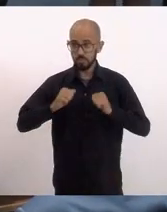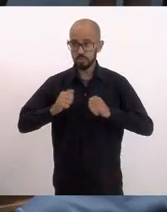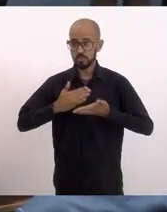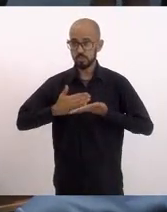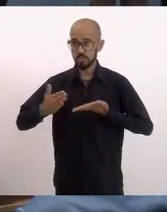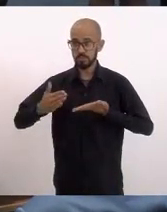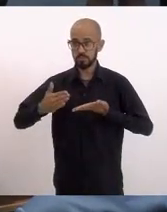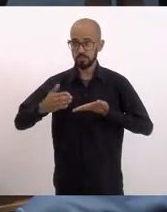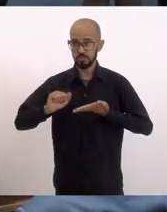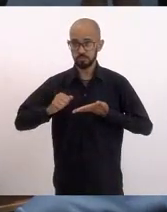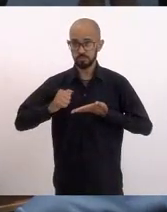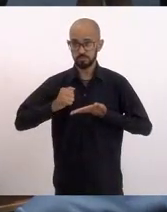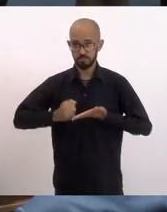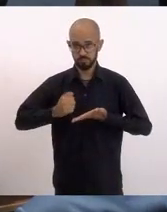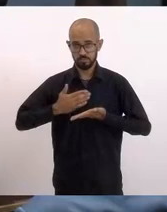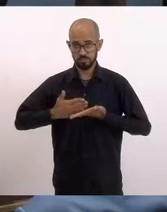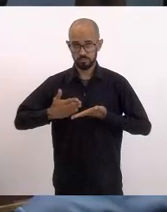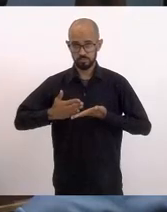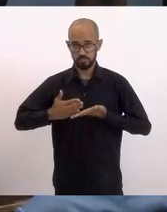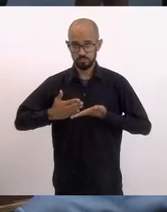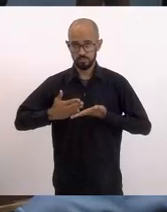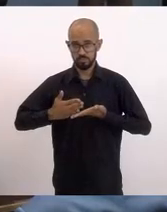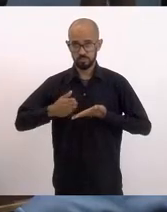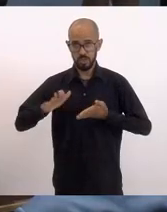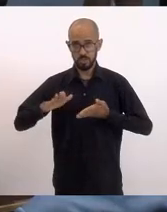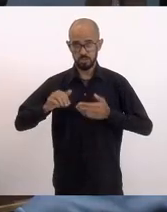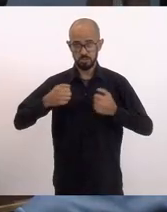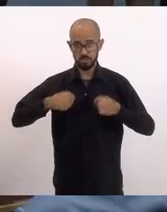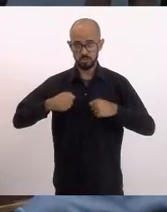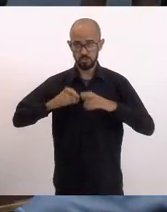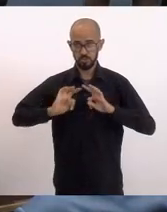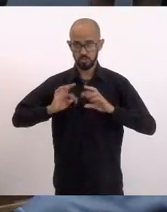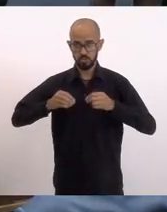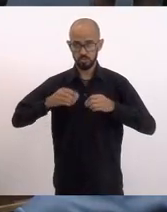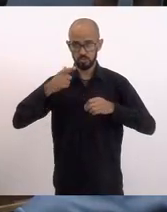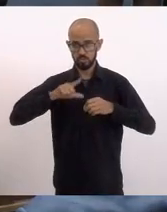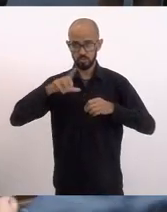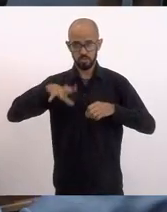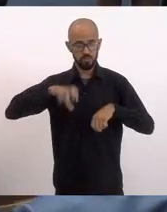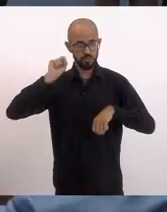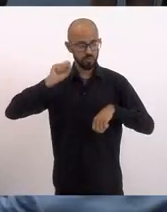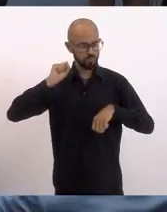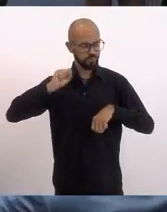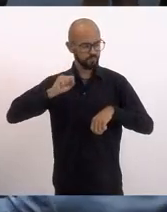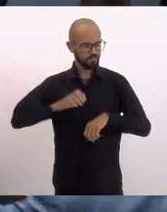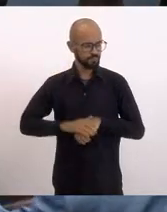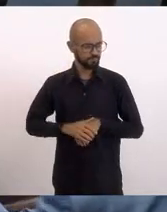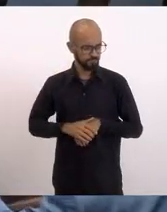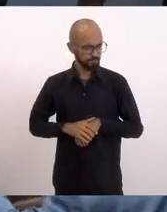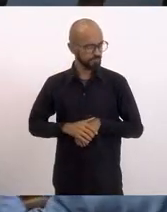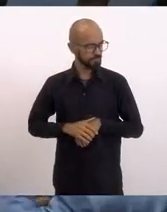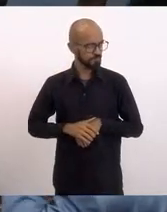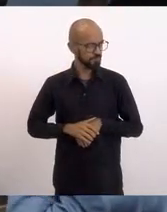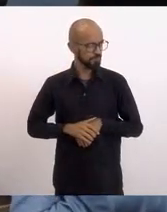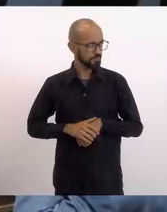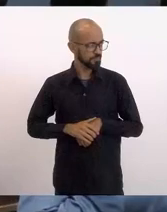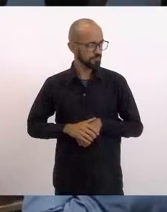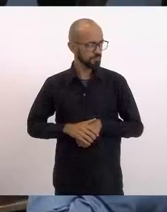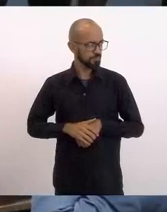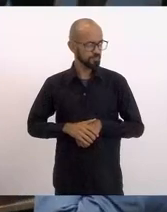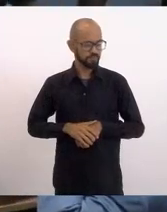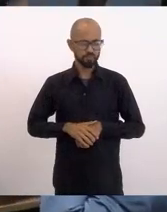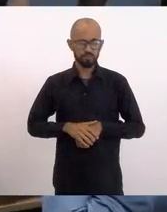ok, presidente. Tá, mas preciso que tenha todos... Aqui para mim está ok, presidente. Ok, então Luiz, por